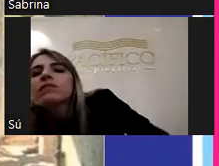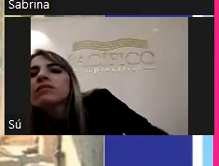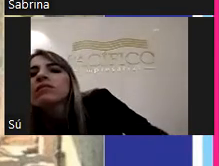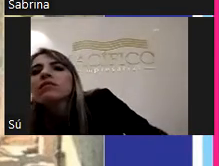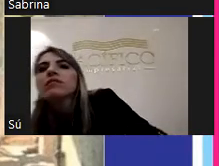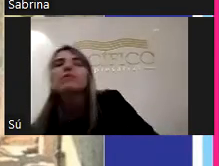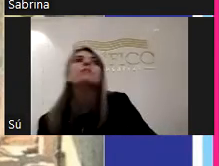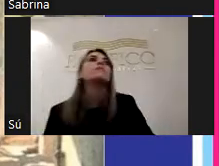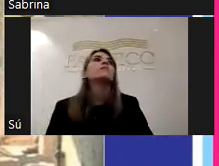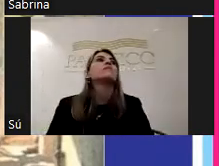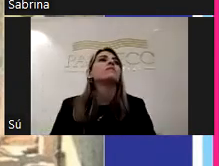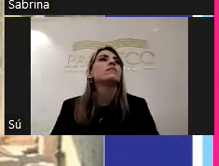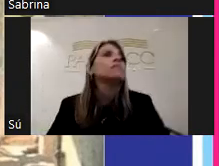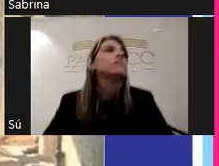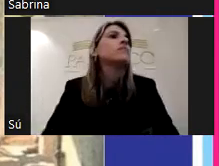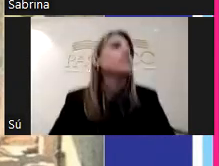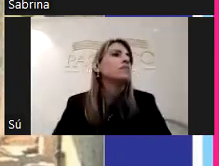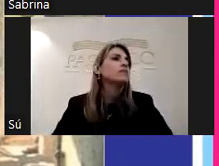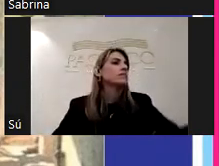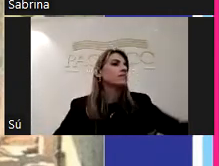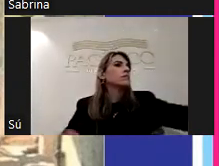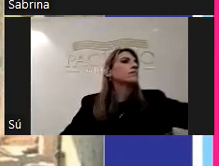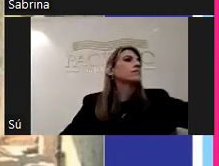Vivia na cidade de Metilene.